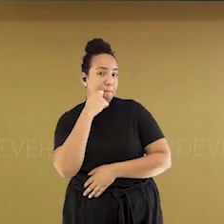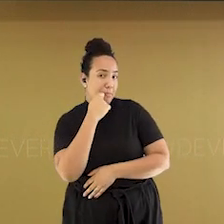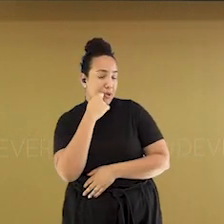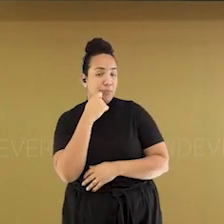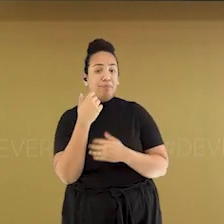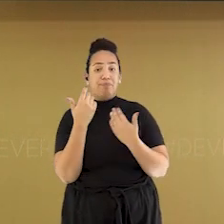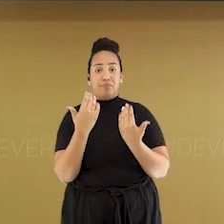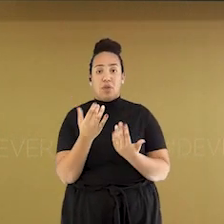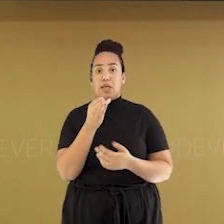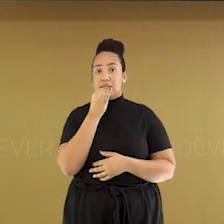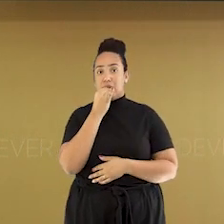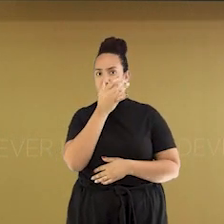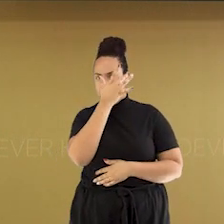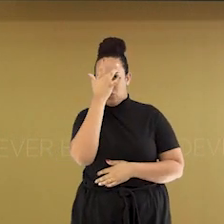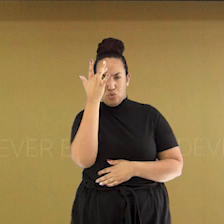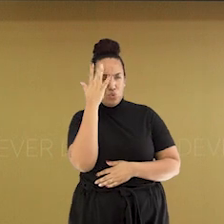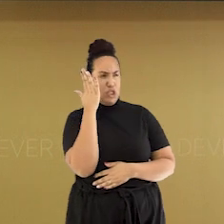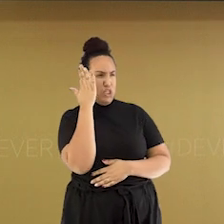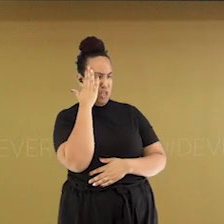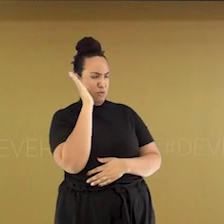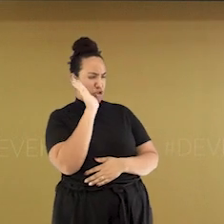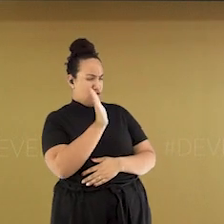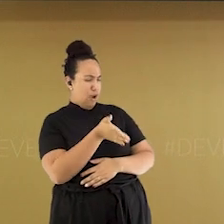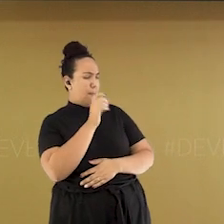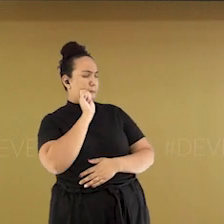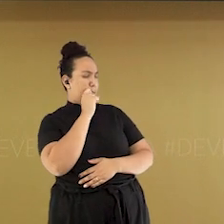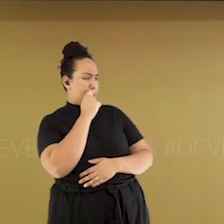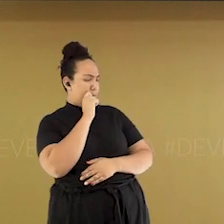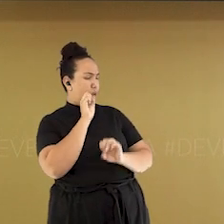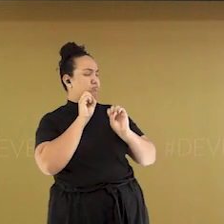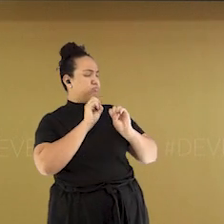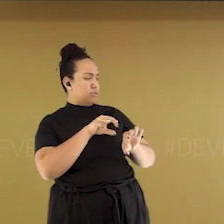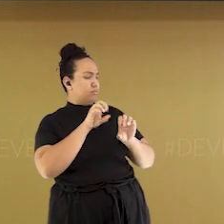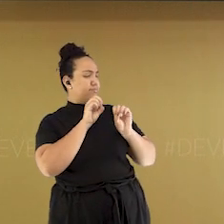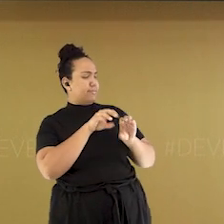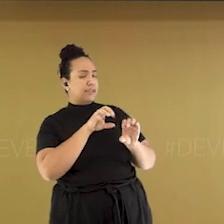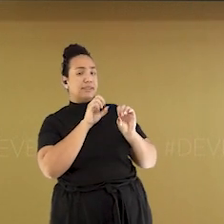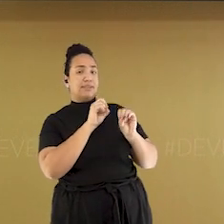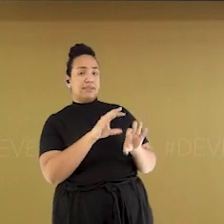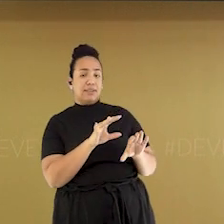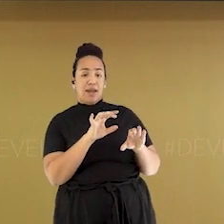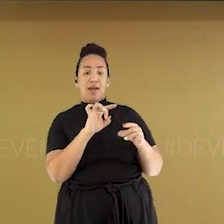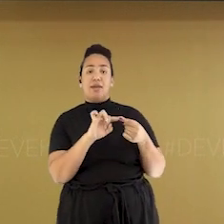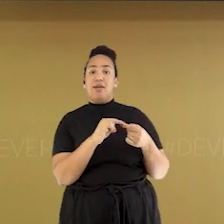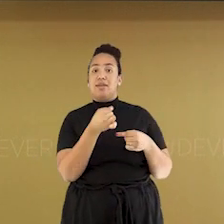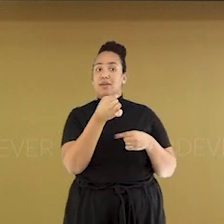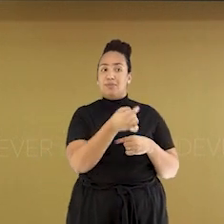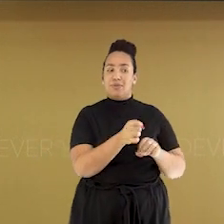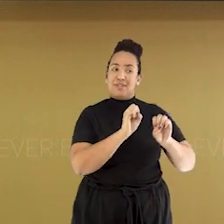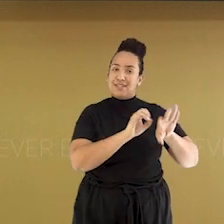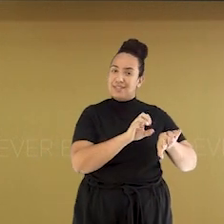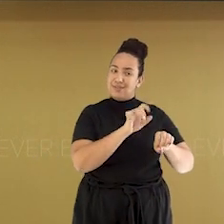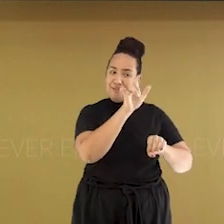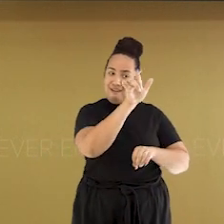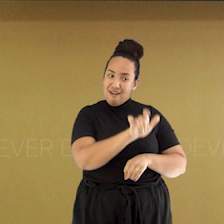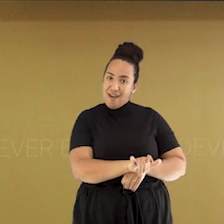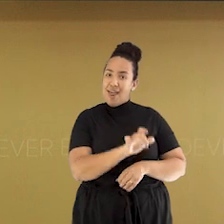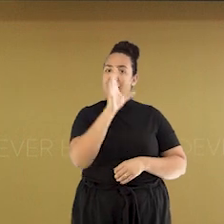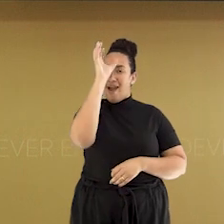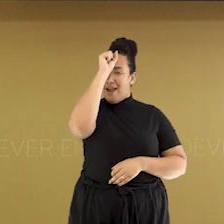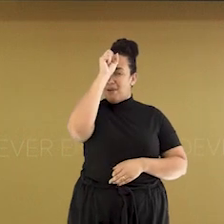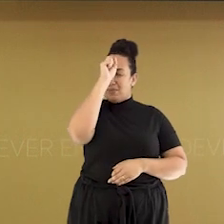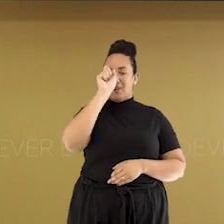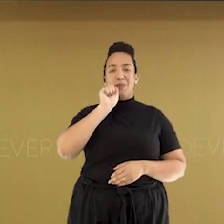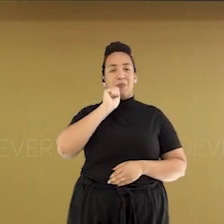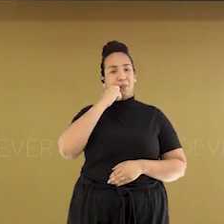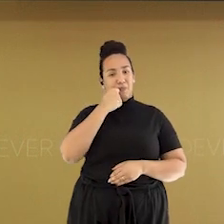uma pessoa que sabia muito bem fazer isso e depois se tornava muito boa em fazer pão também. E assim